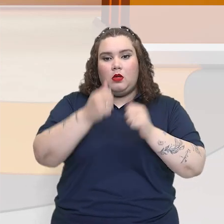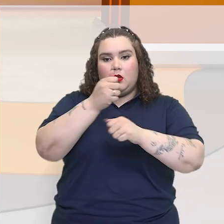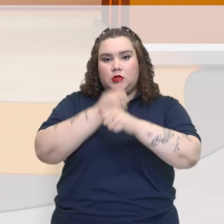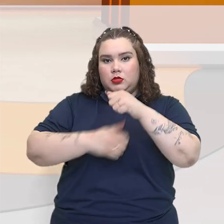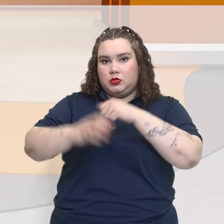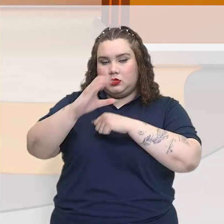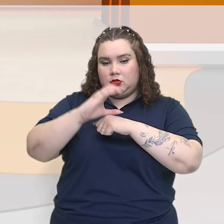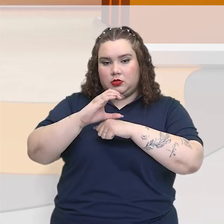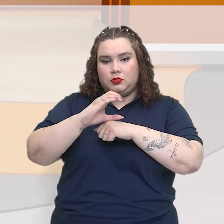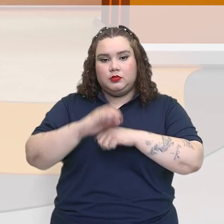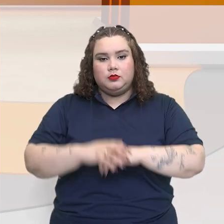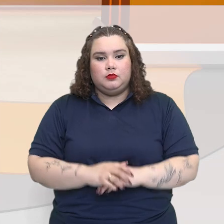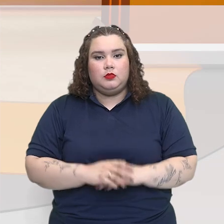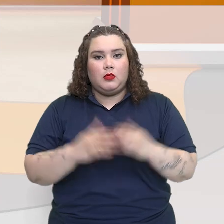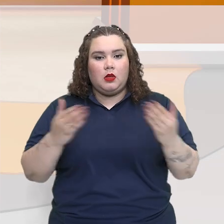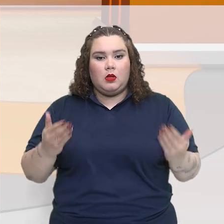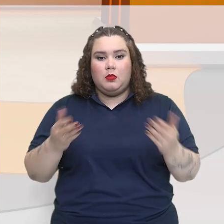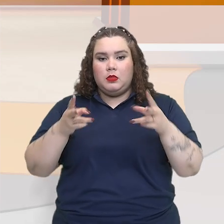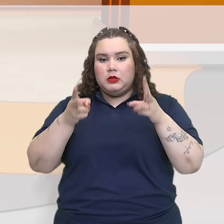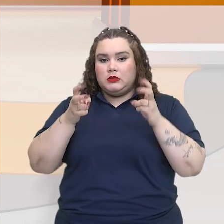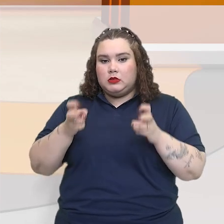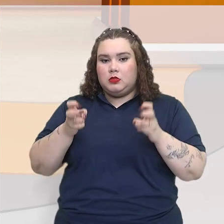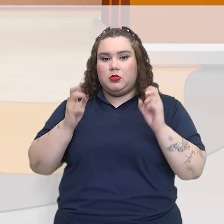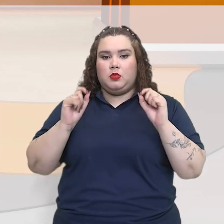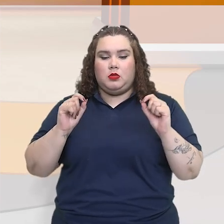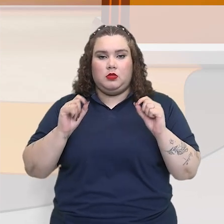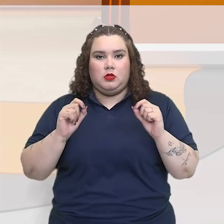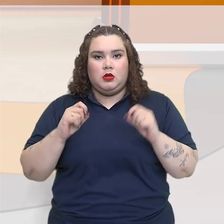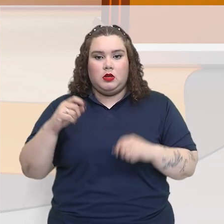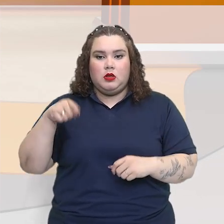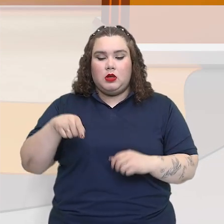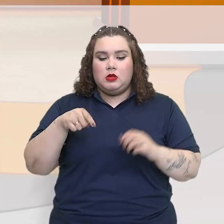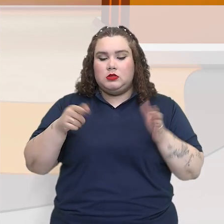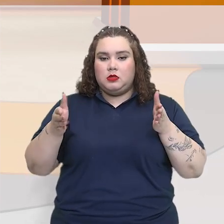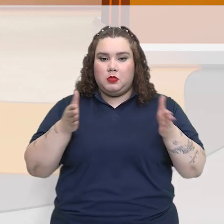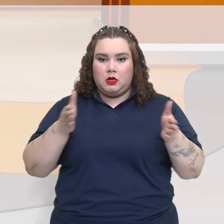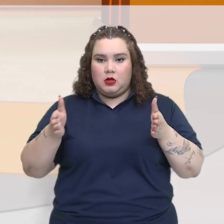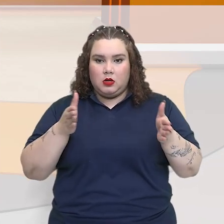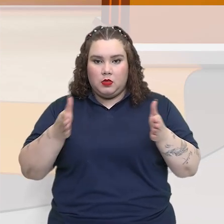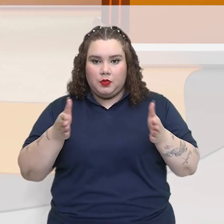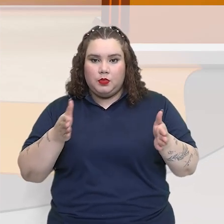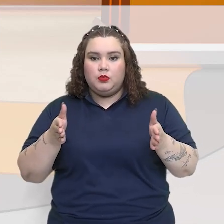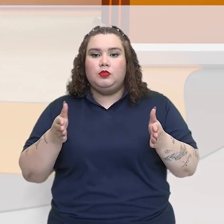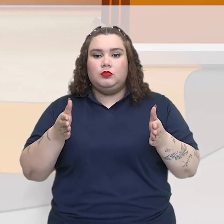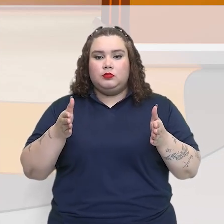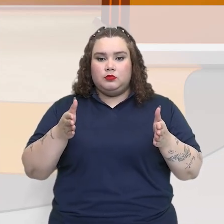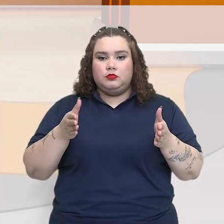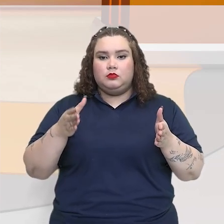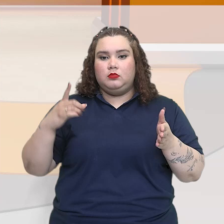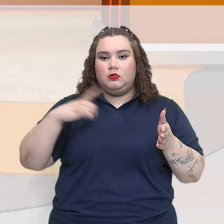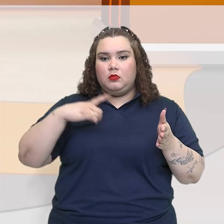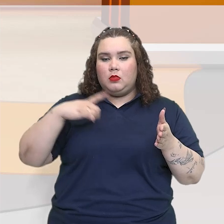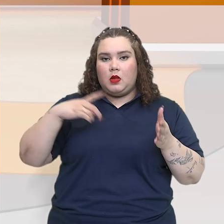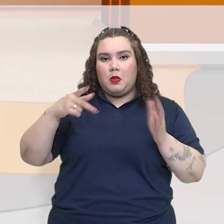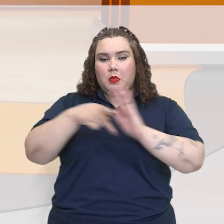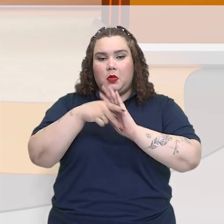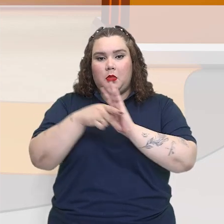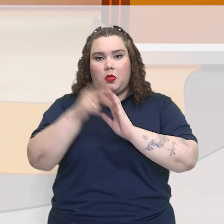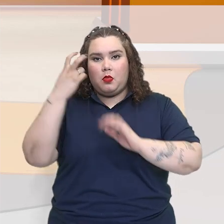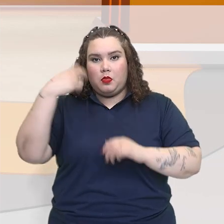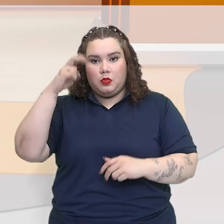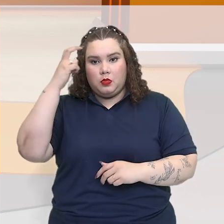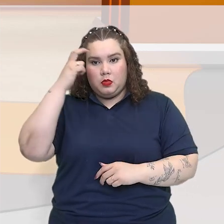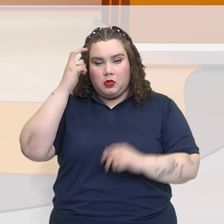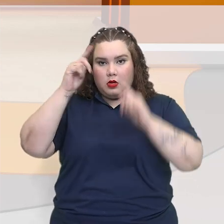Então, percebe-se o quê? Que dentro da trajetória, né, da cultura